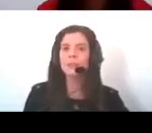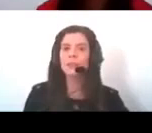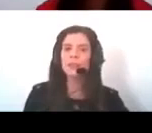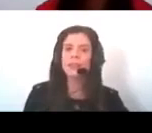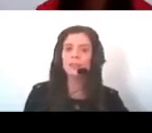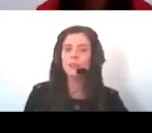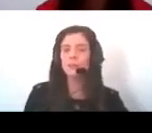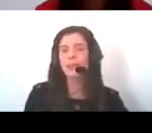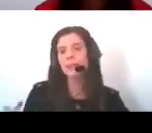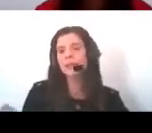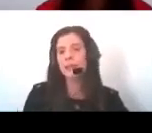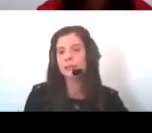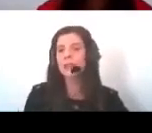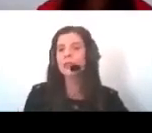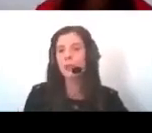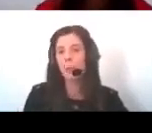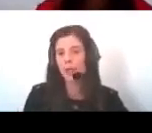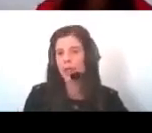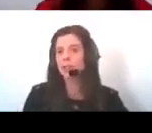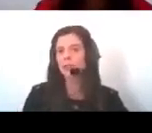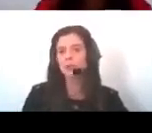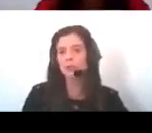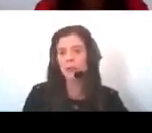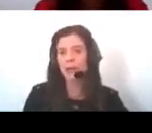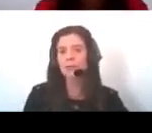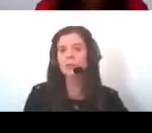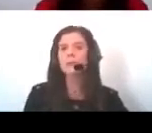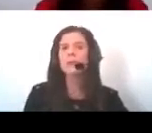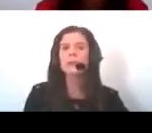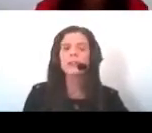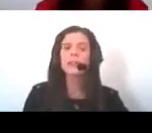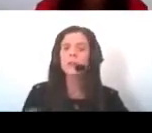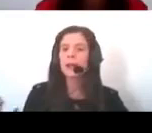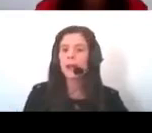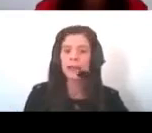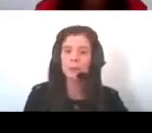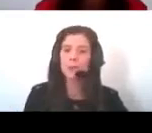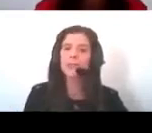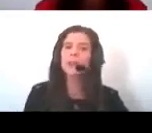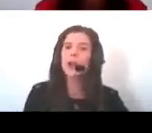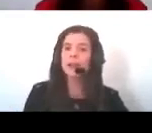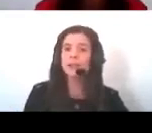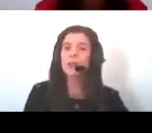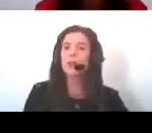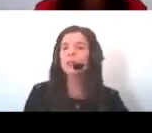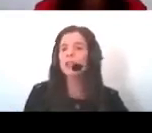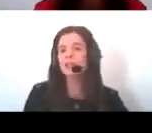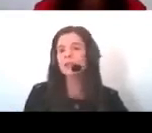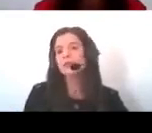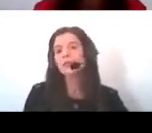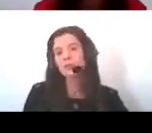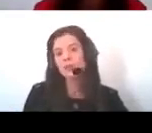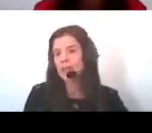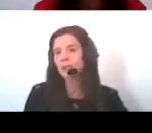que pode ser desde uma pequena manutenção em algum prédio, em algum espaço, né, em alguma área pública, assim como desde